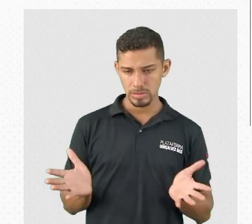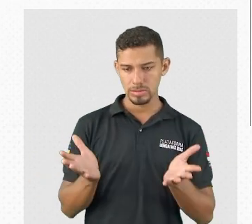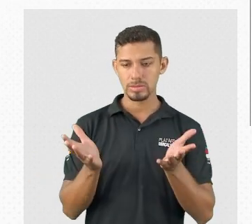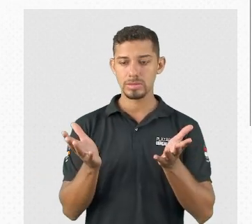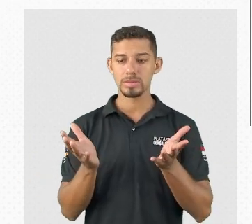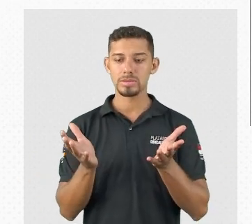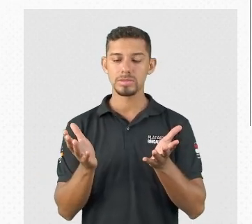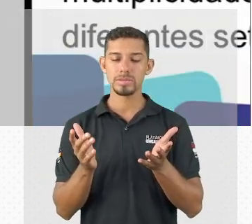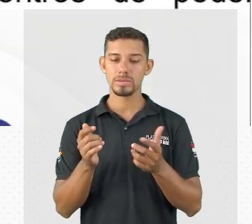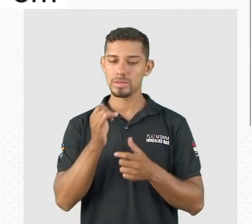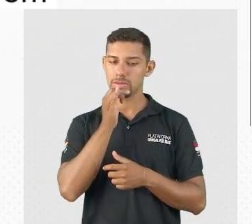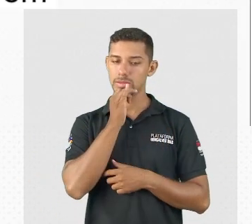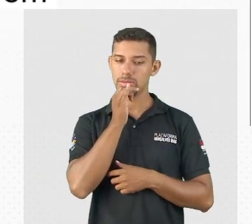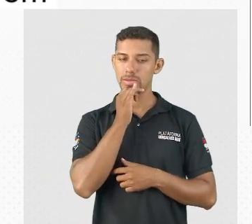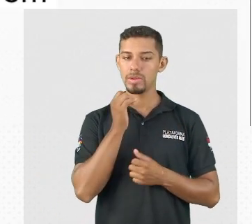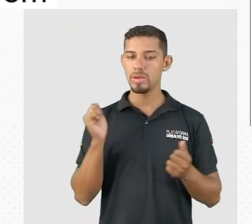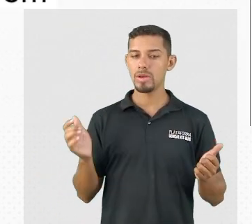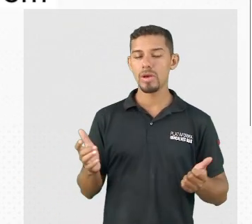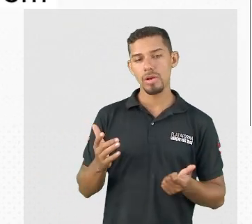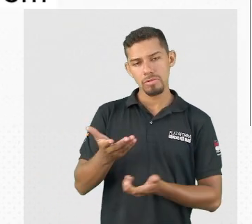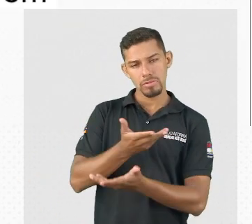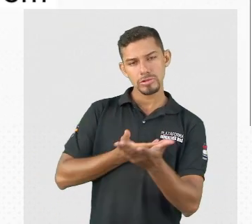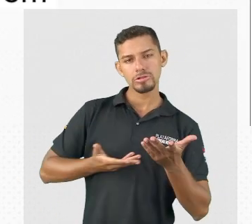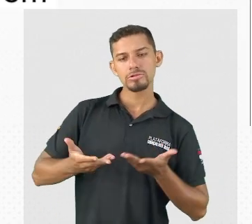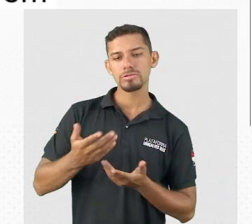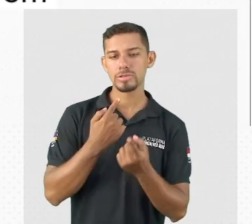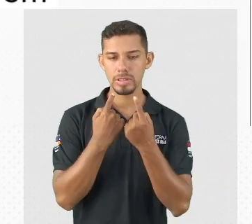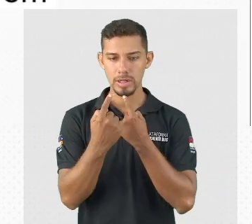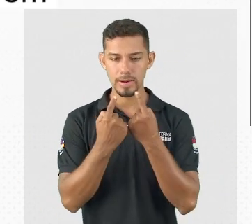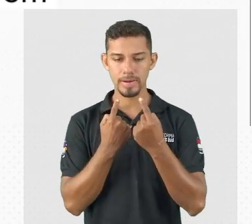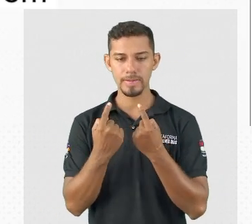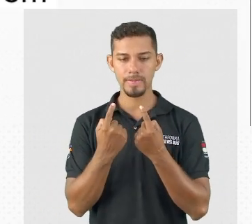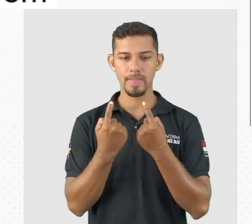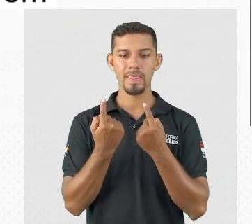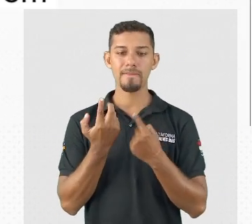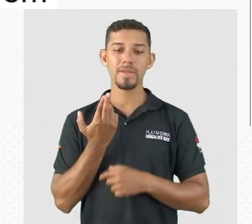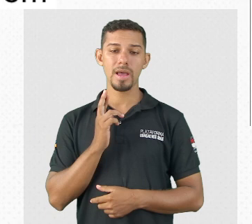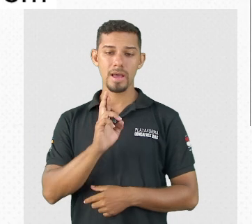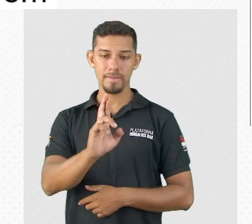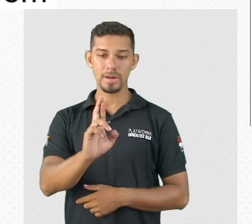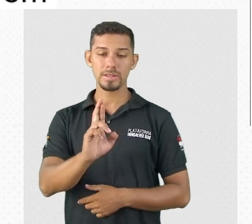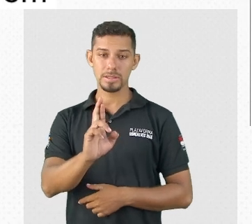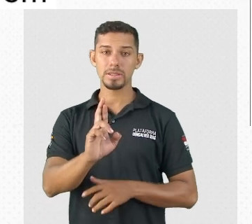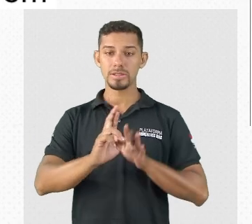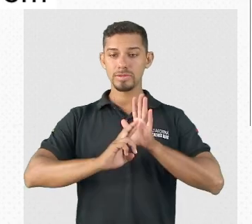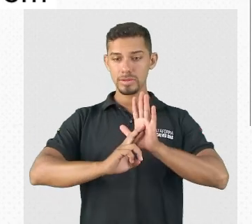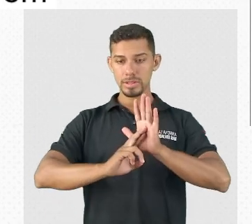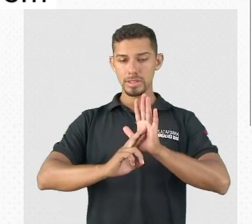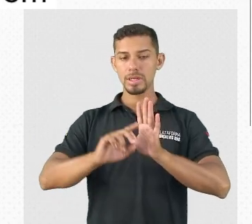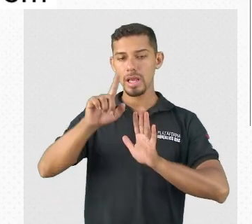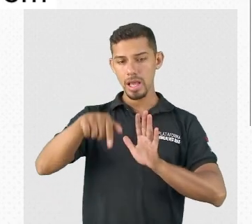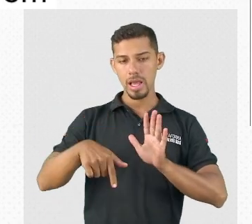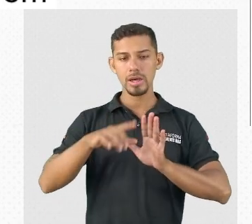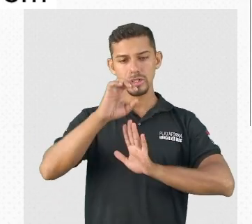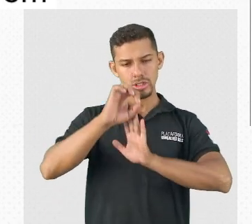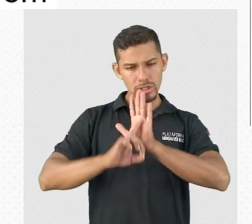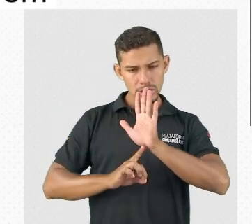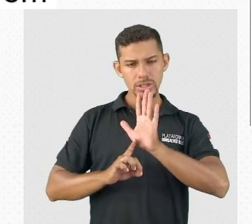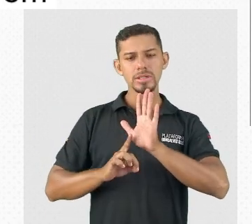maneira fluida e dialogada. Então, a representatividade em si é o quê? É o